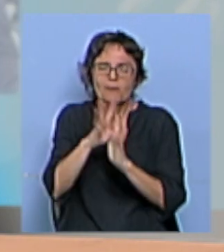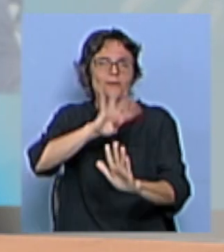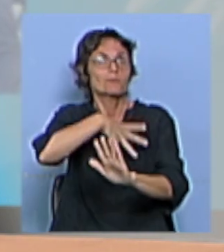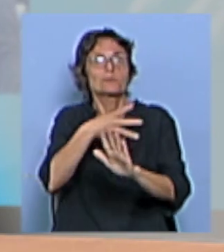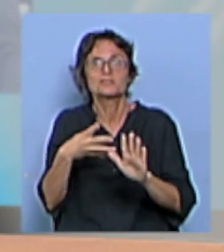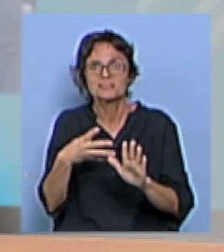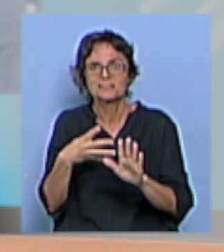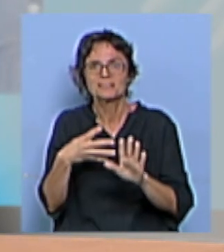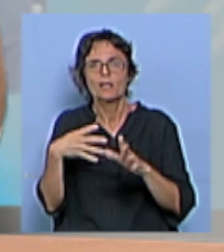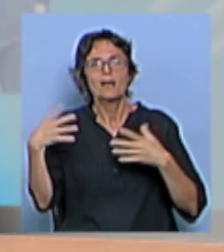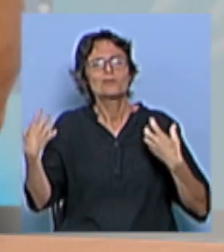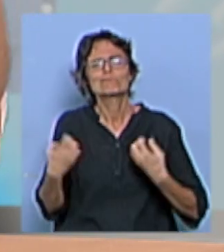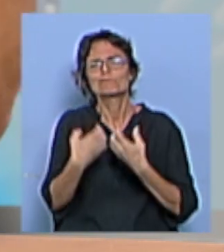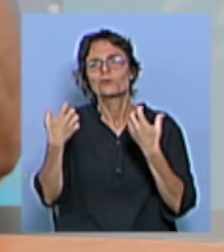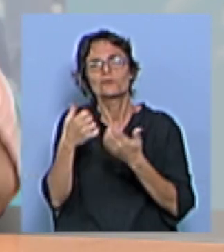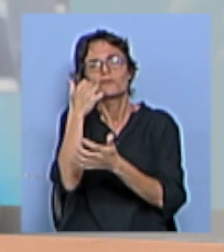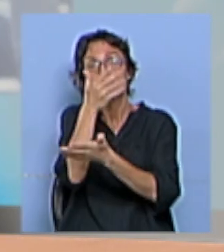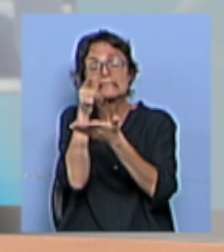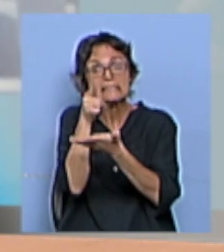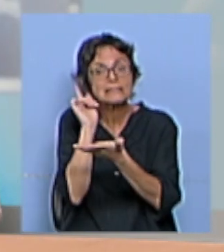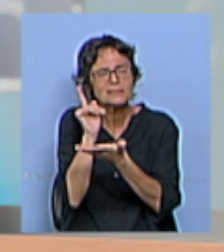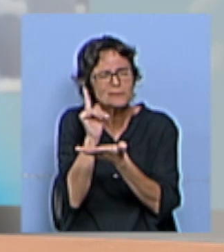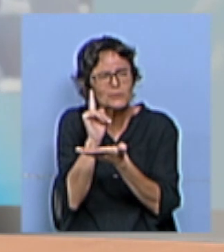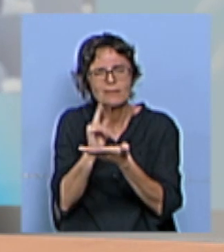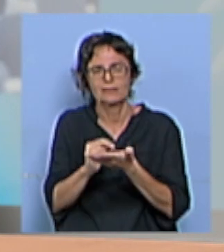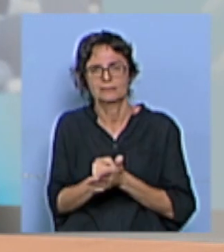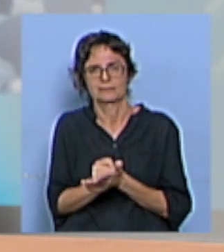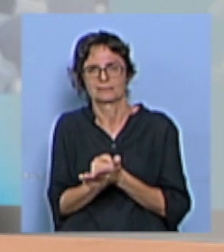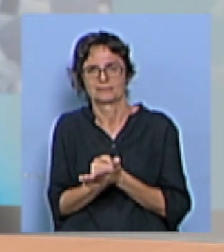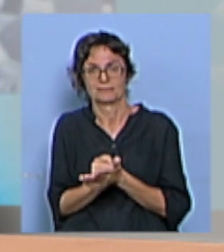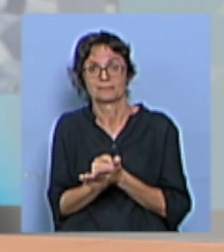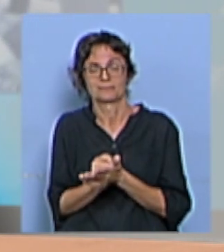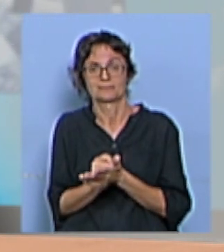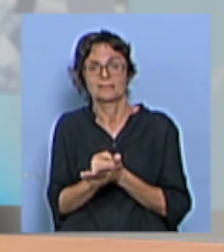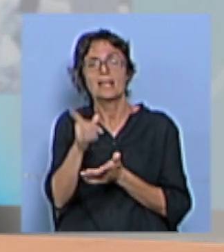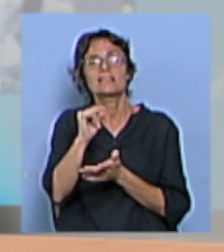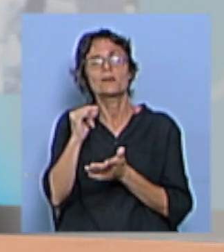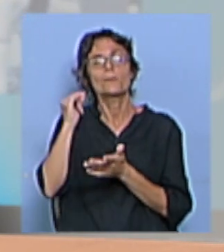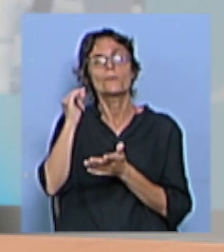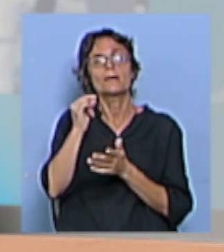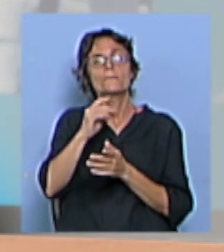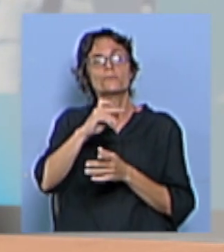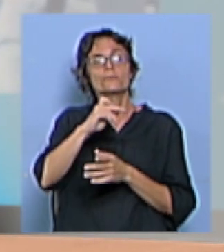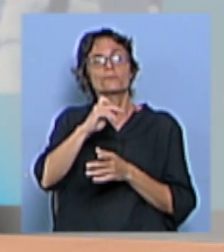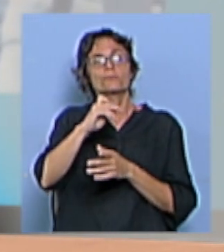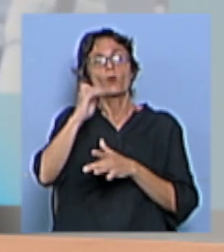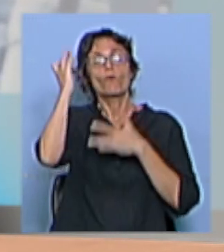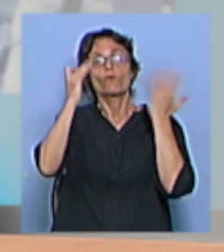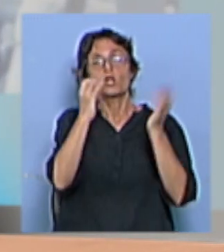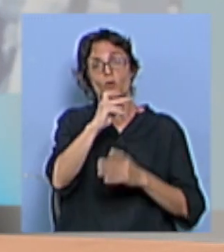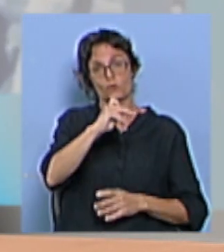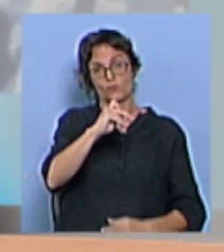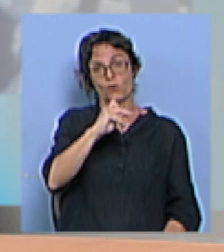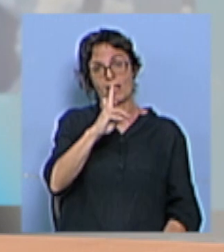poesia, do convívio. Isso é fundamental para nós. E, no fundo, já dizia Aristóteles, é